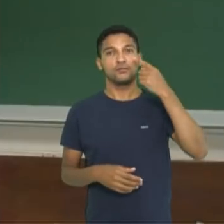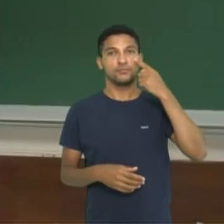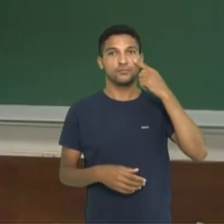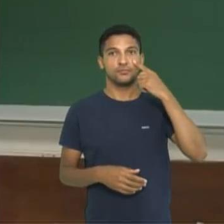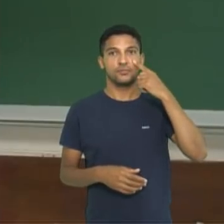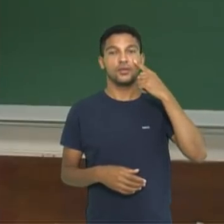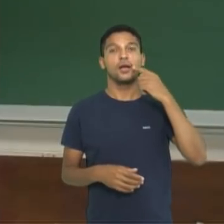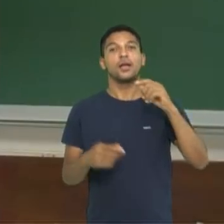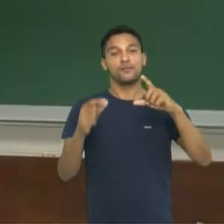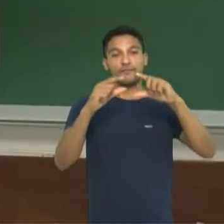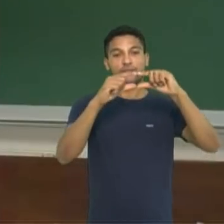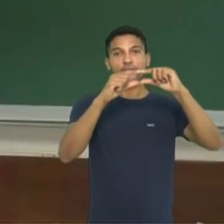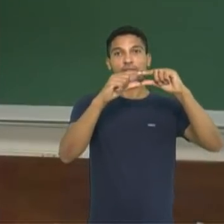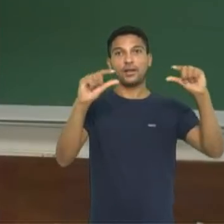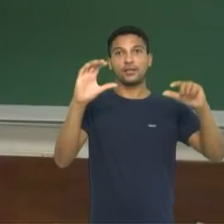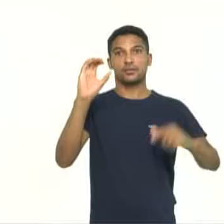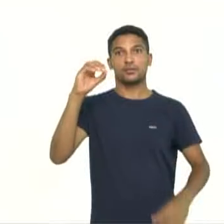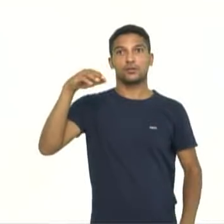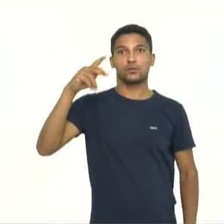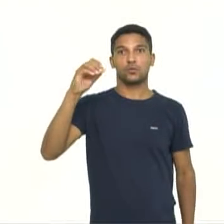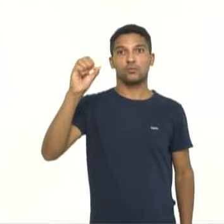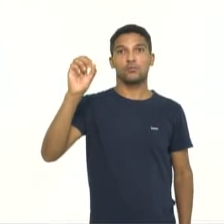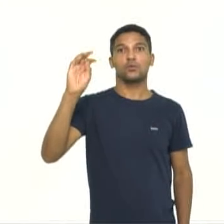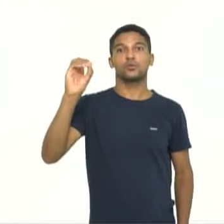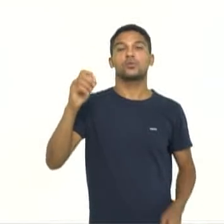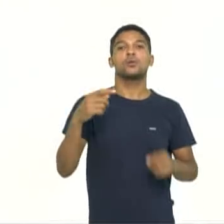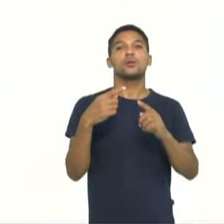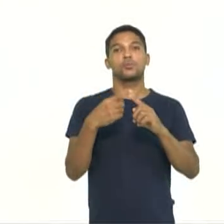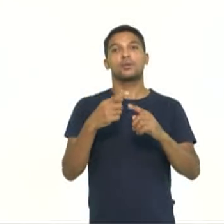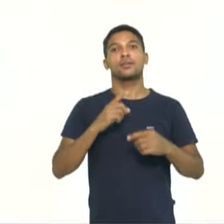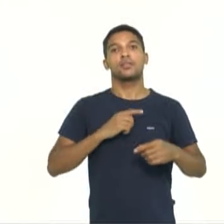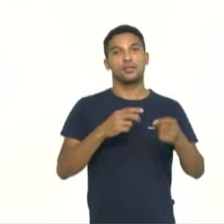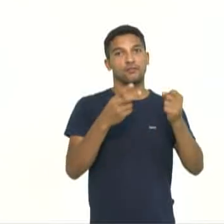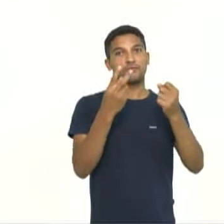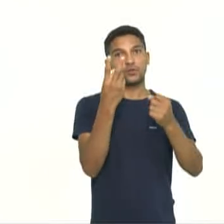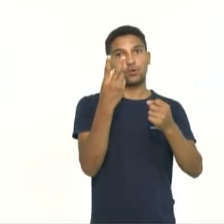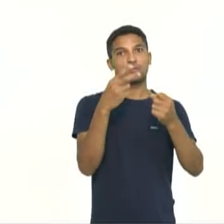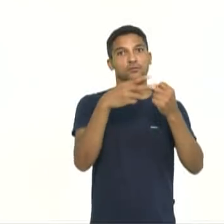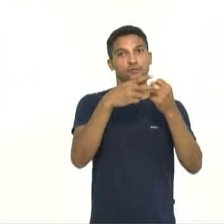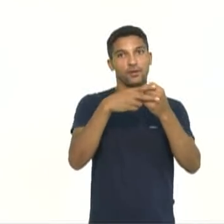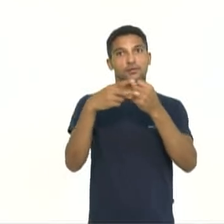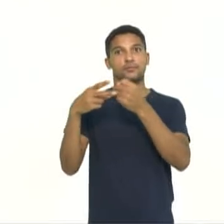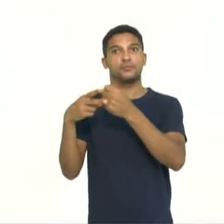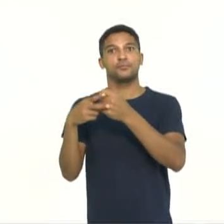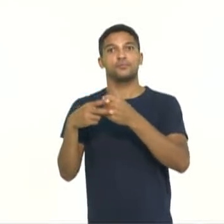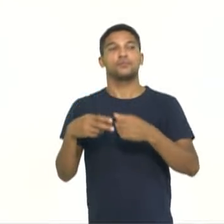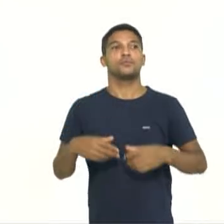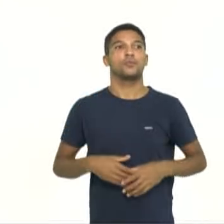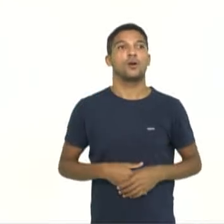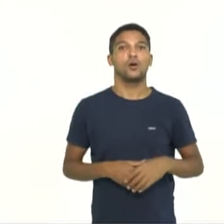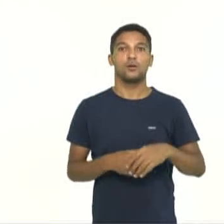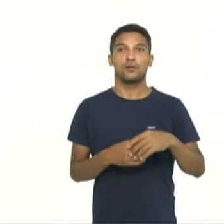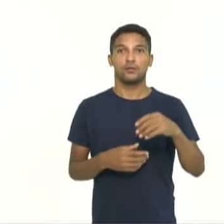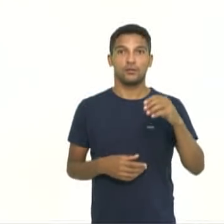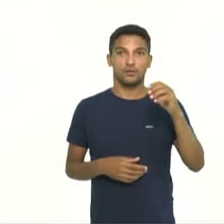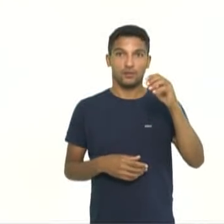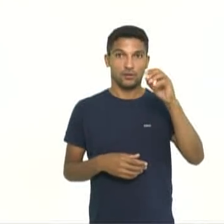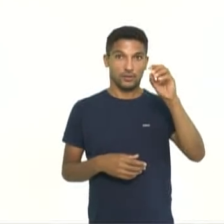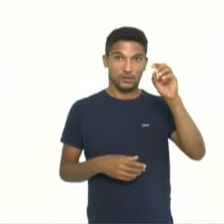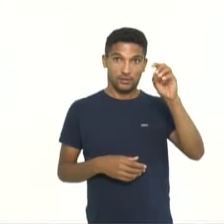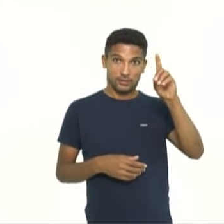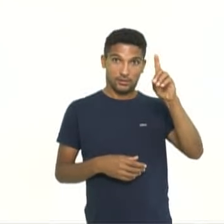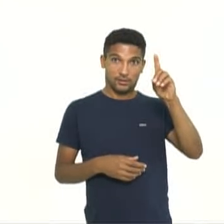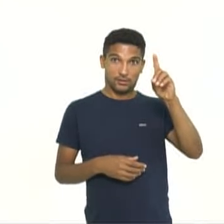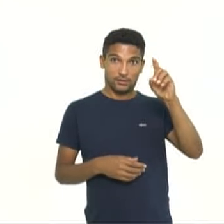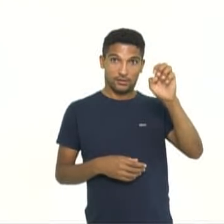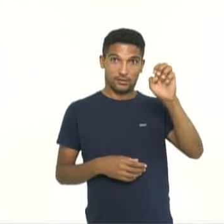um período composto, né? Por quê? Porque eu tenho lá, ó, dei bobeira, né? Verbo dar. E não comprei a